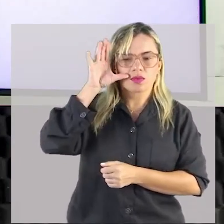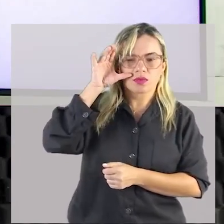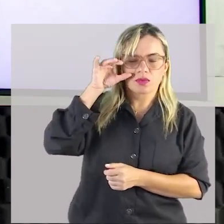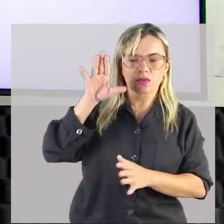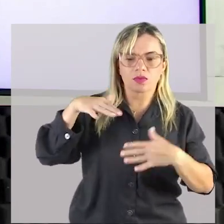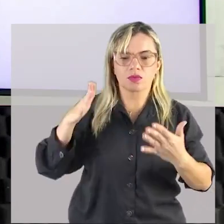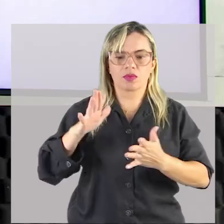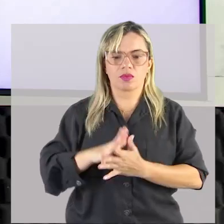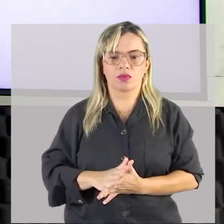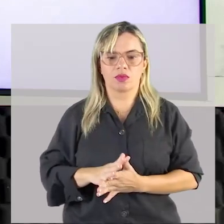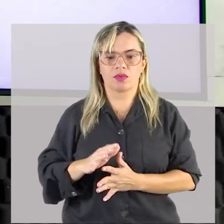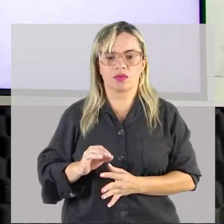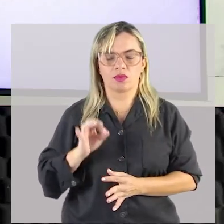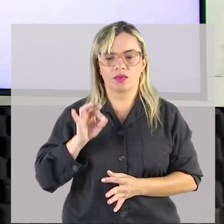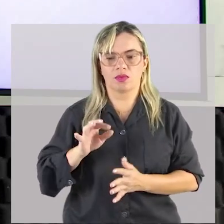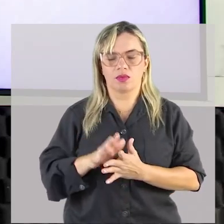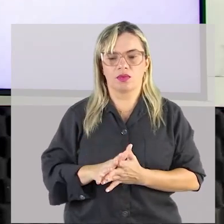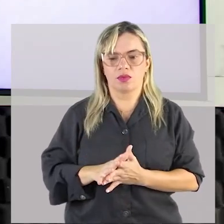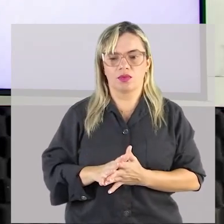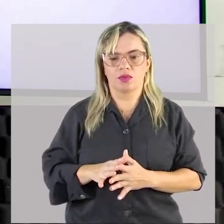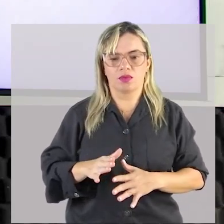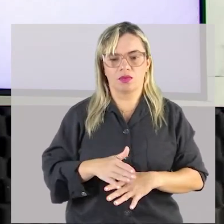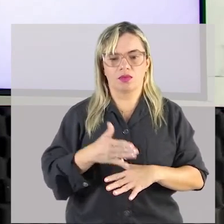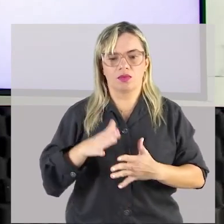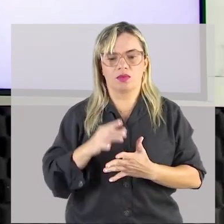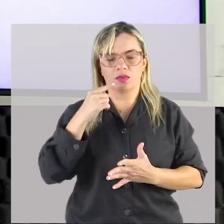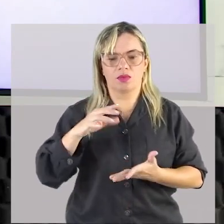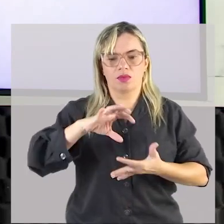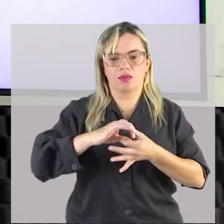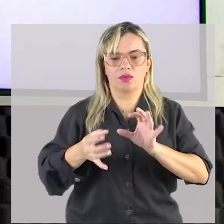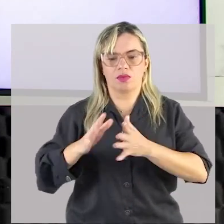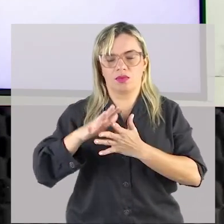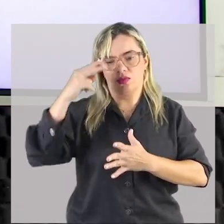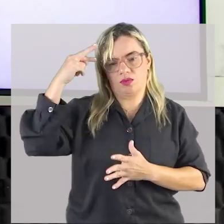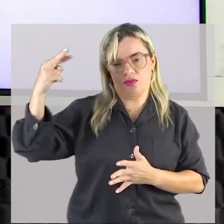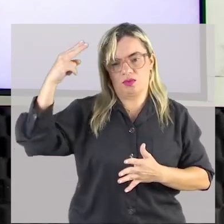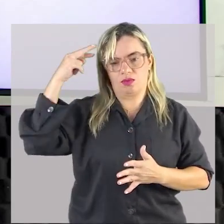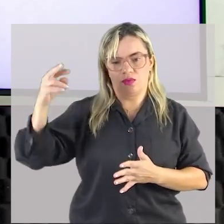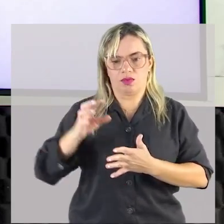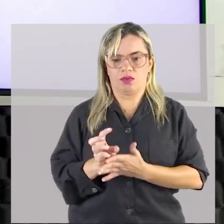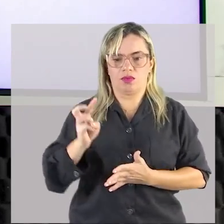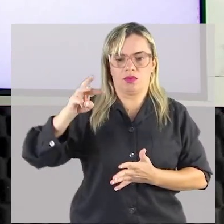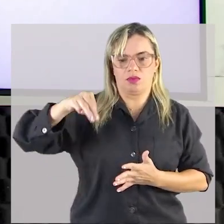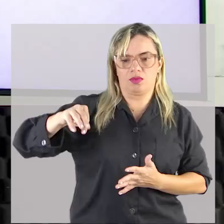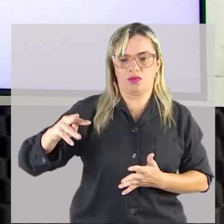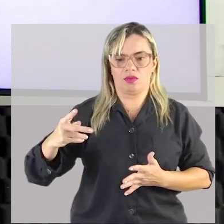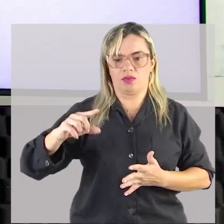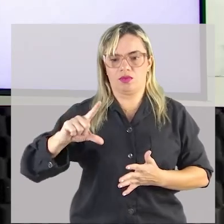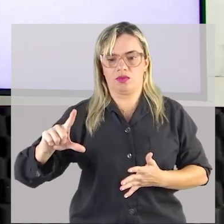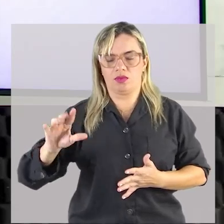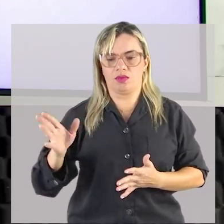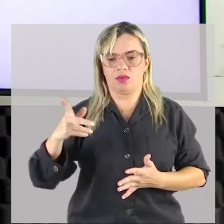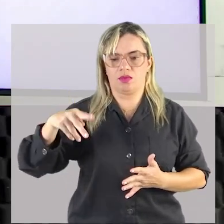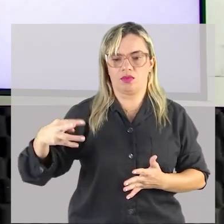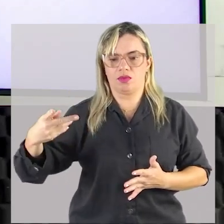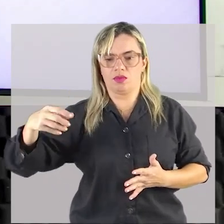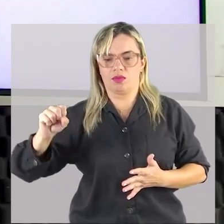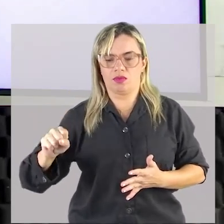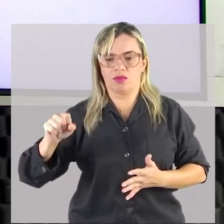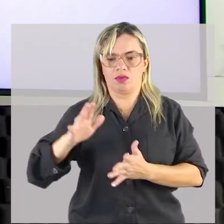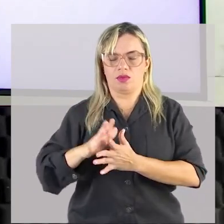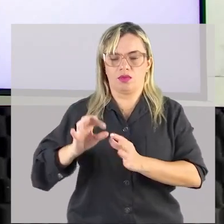curiosas. O maior atleta olímpico da história Michael Phelps